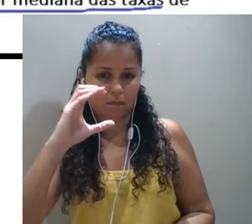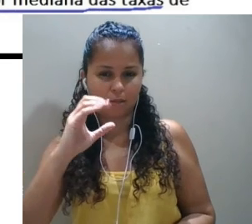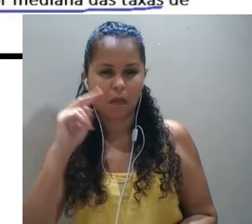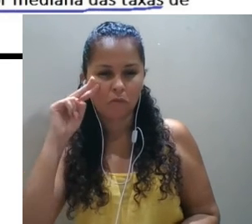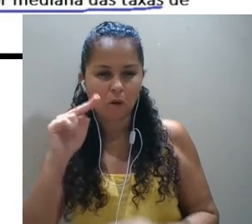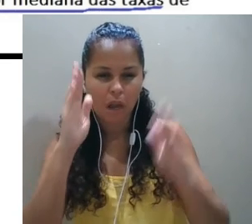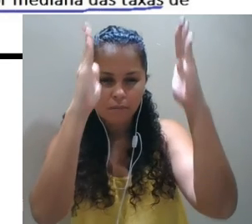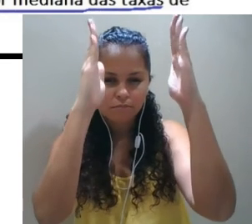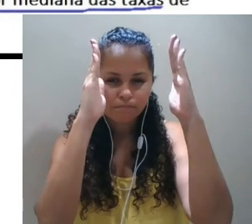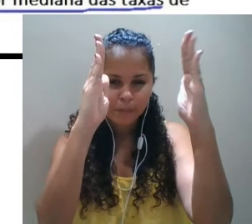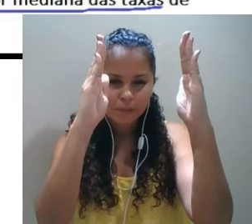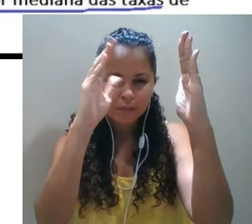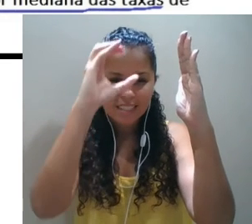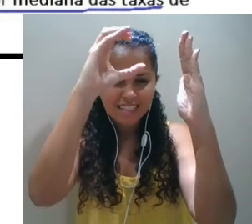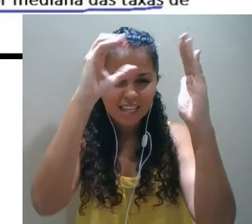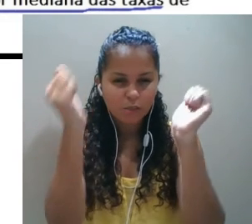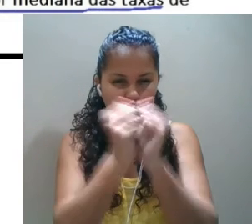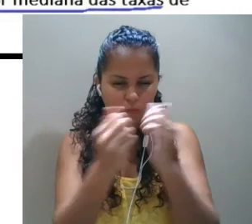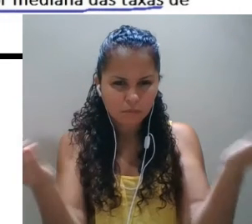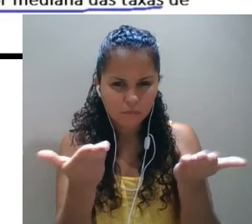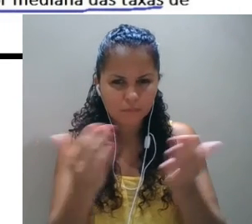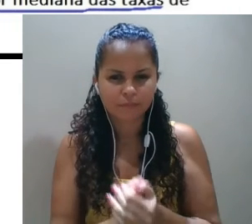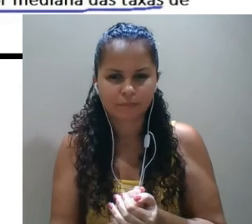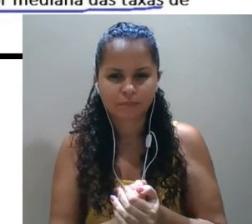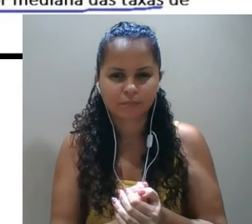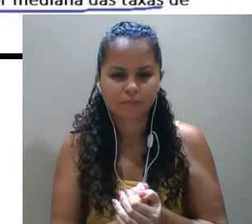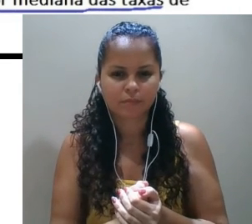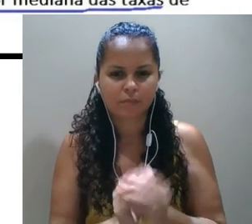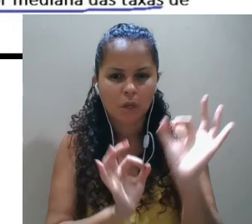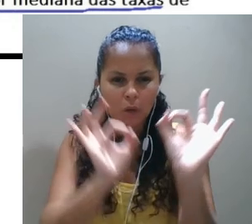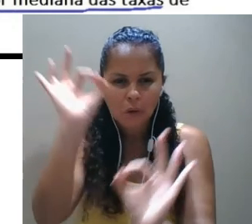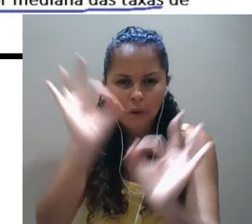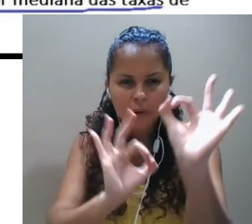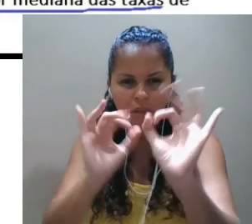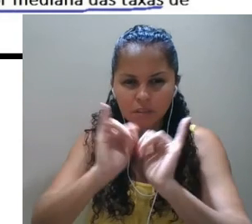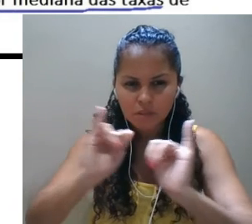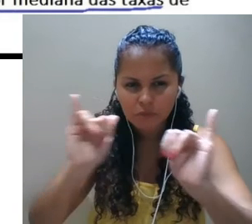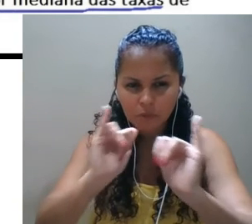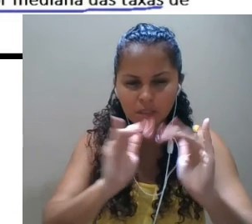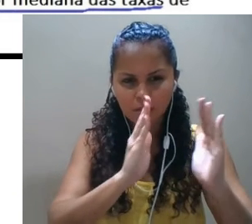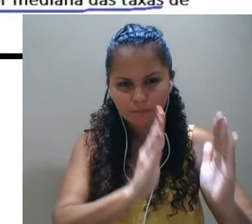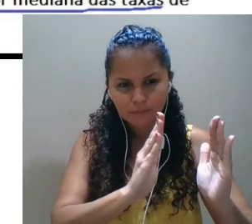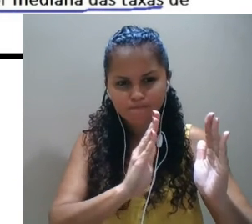olhar, pessoal. Vamos juntos? Bem, região C, organiza esses dados em ordem crescente.